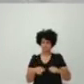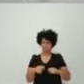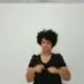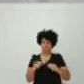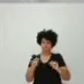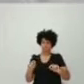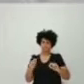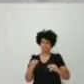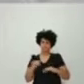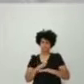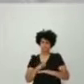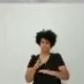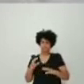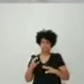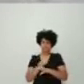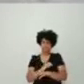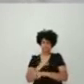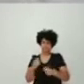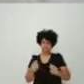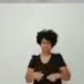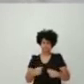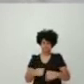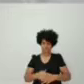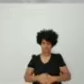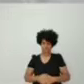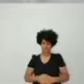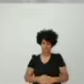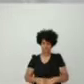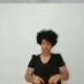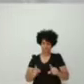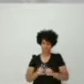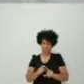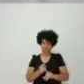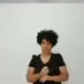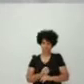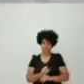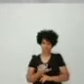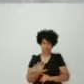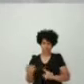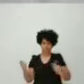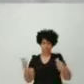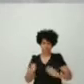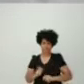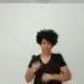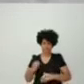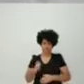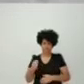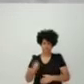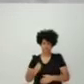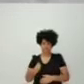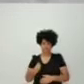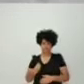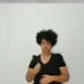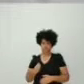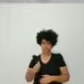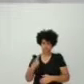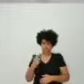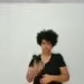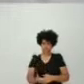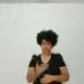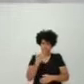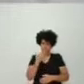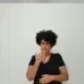mais completa e muitas possibilidades existem tanto que esse esse requerimento